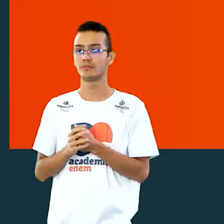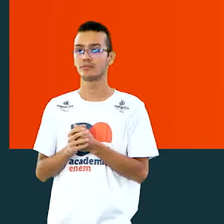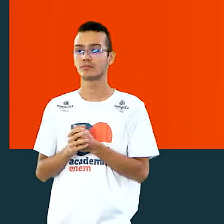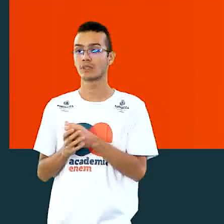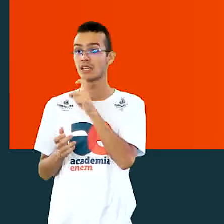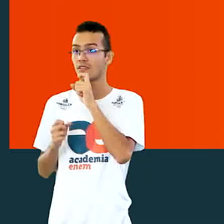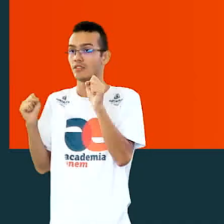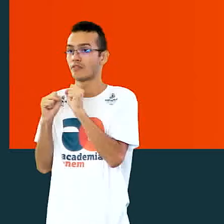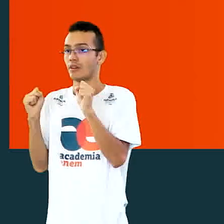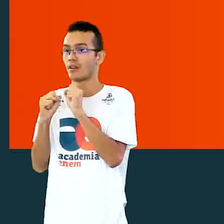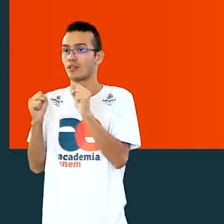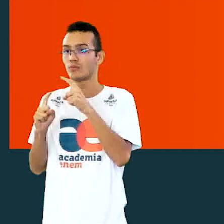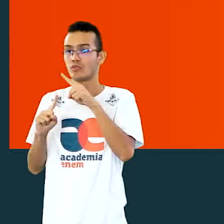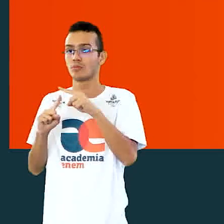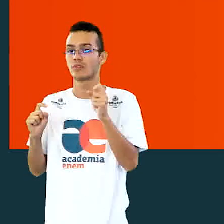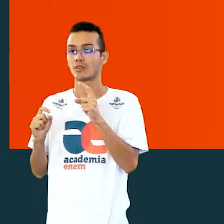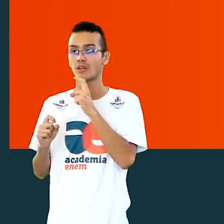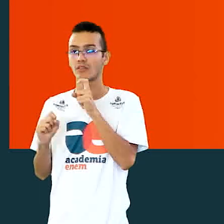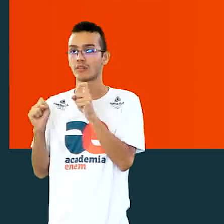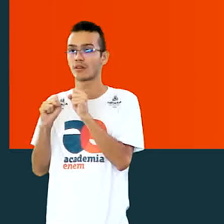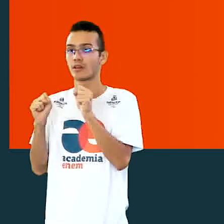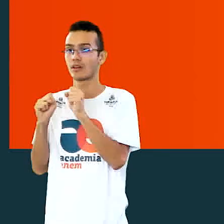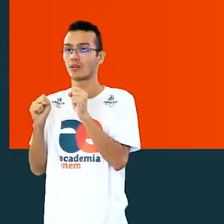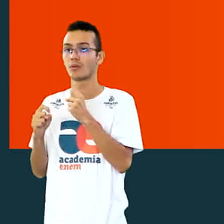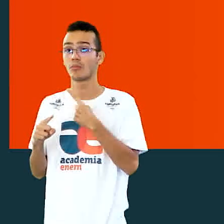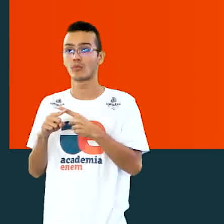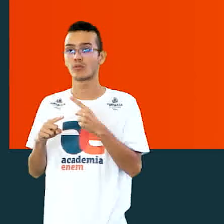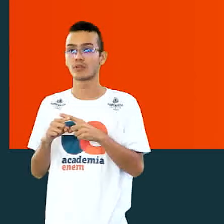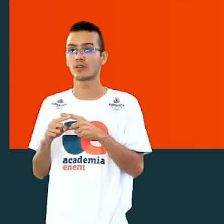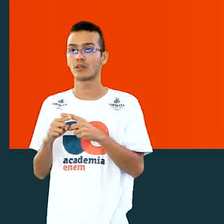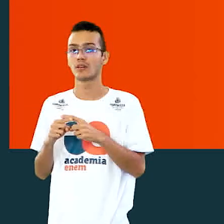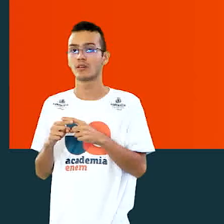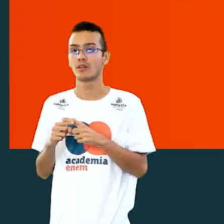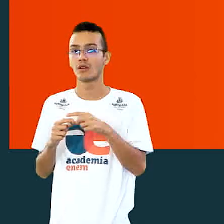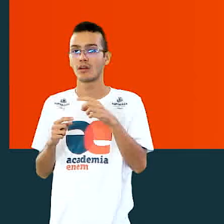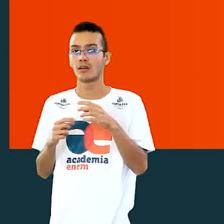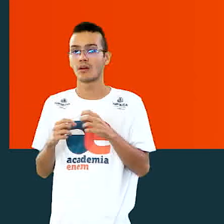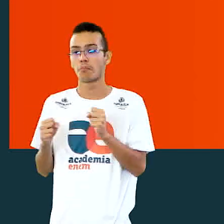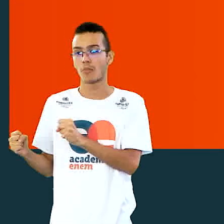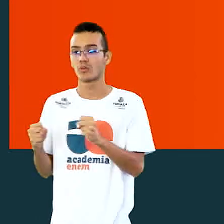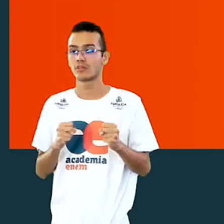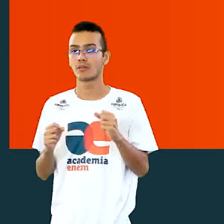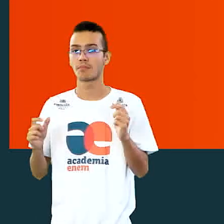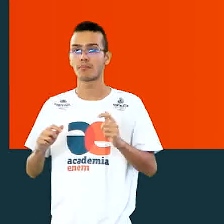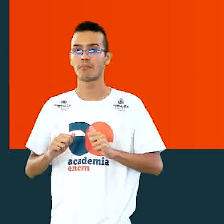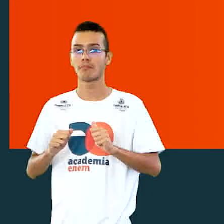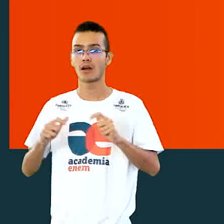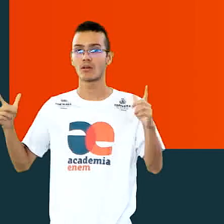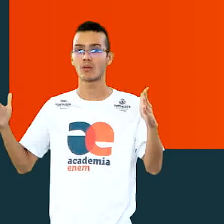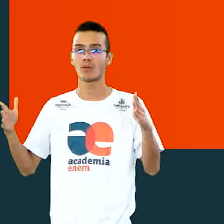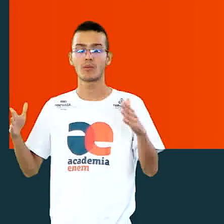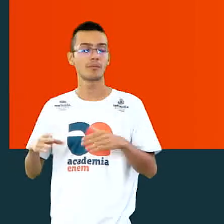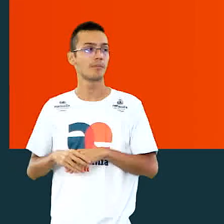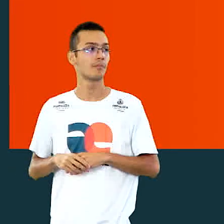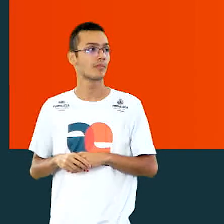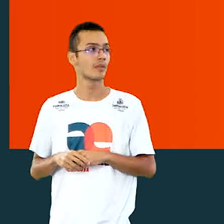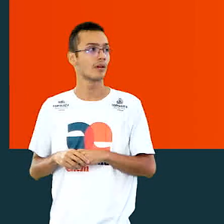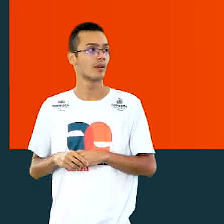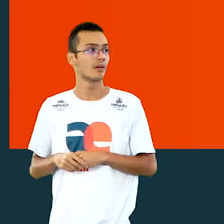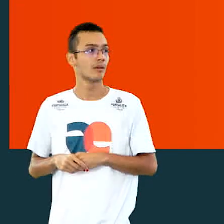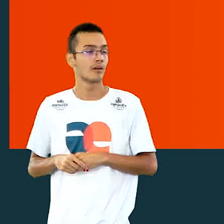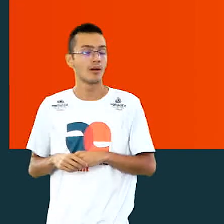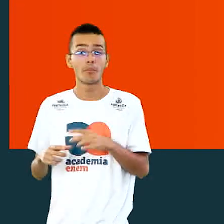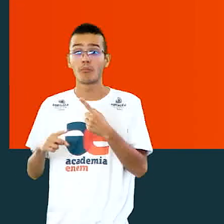de maior potência. Então eu tenho que colocar um disjuntor que deixe passar a maior corrente. Porque quando eu colocar